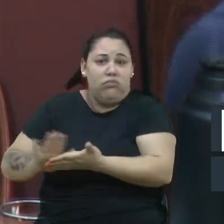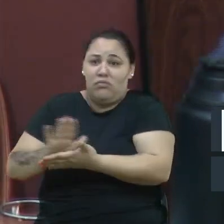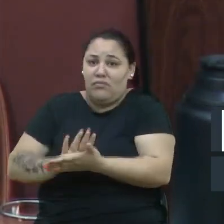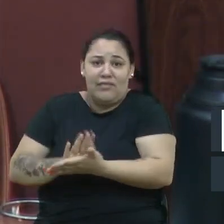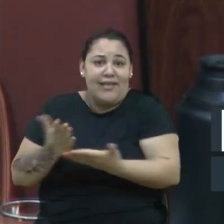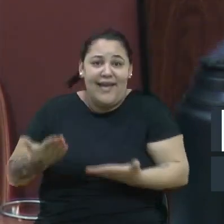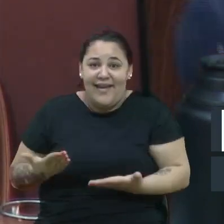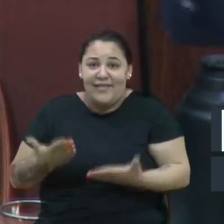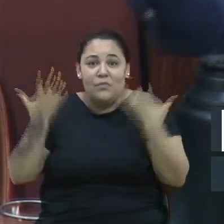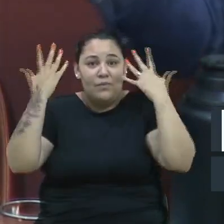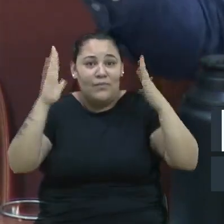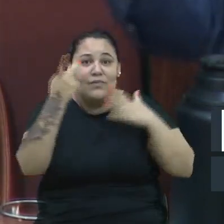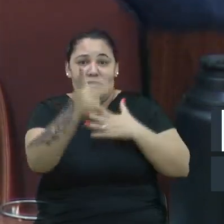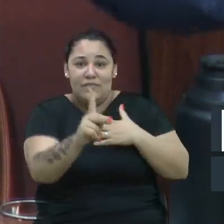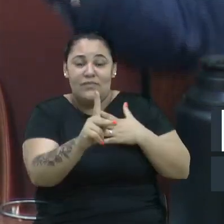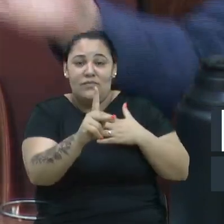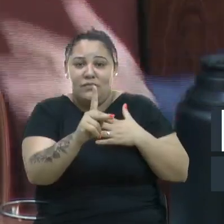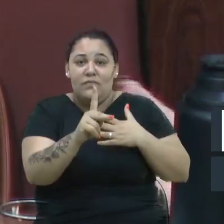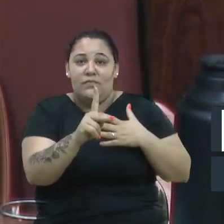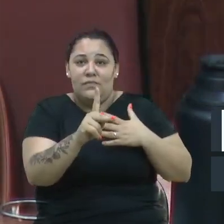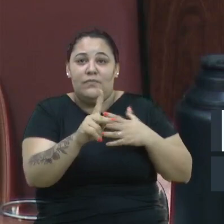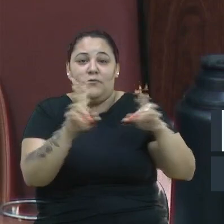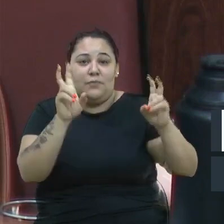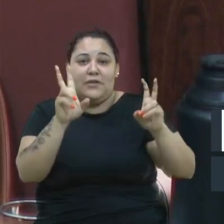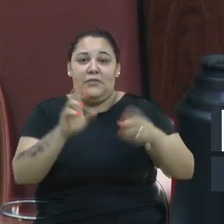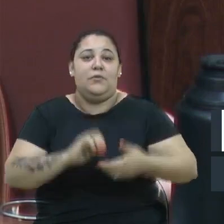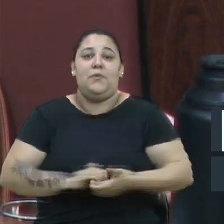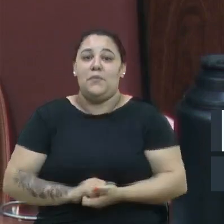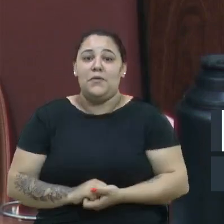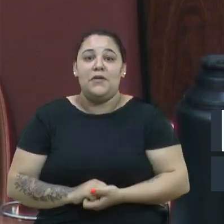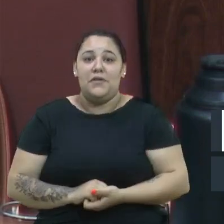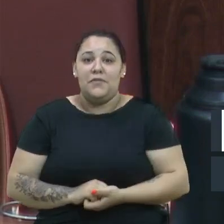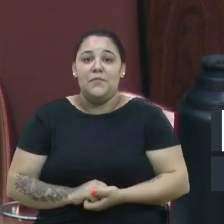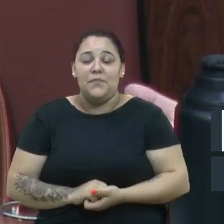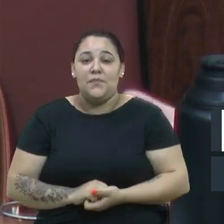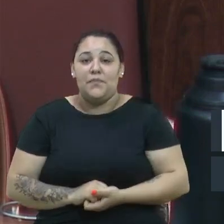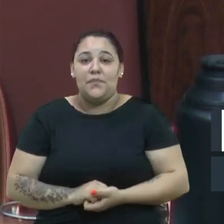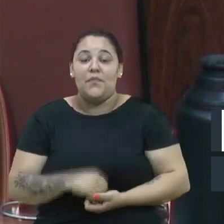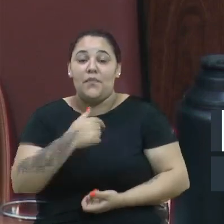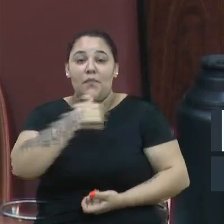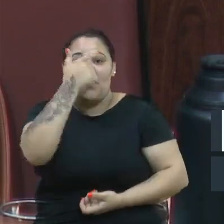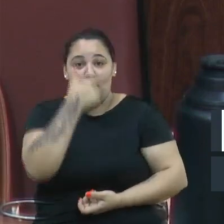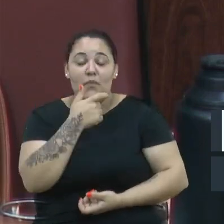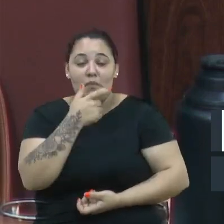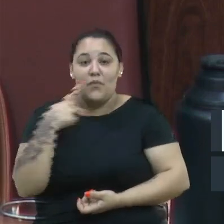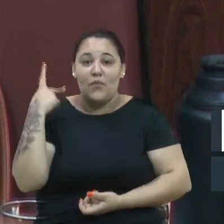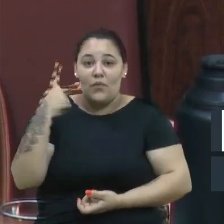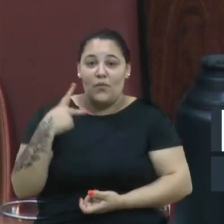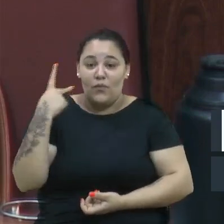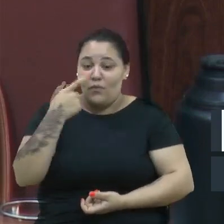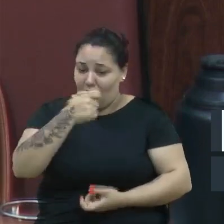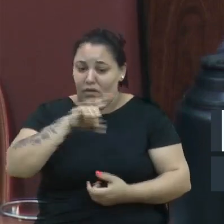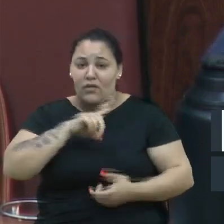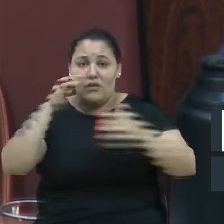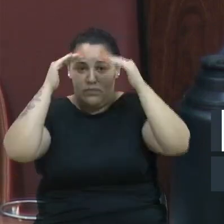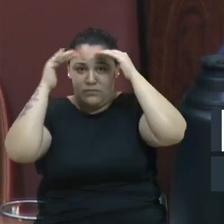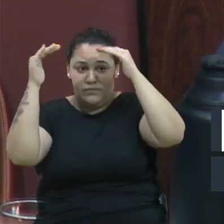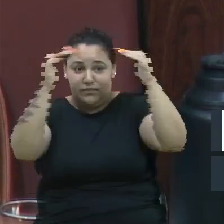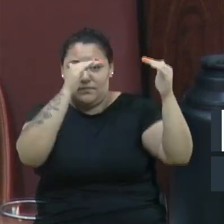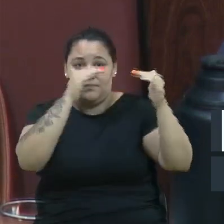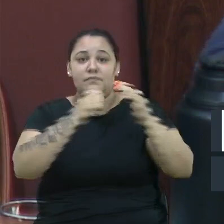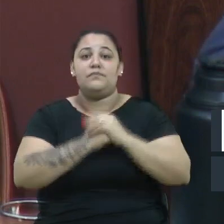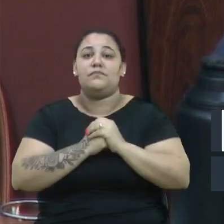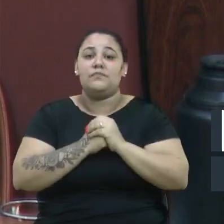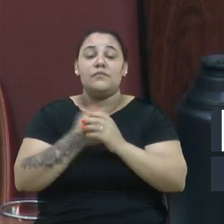pelo seu assunto, mobilizou, parte da sessão está sendo, e acho que os vereadores precisam ser respeitados. E se